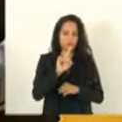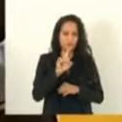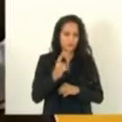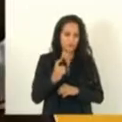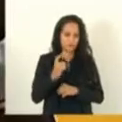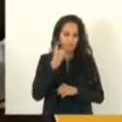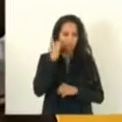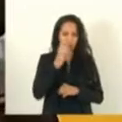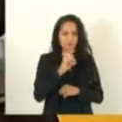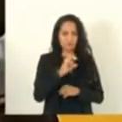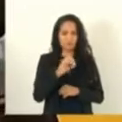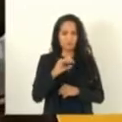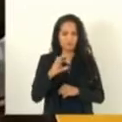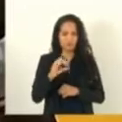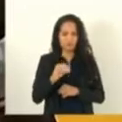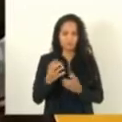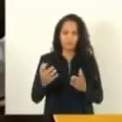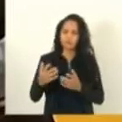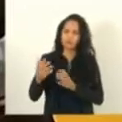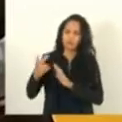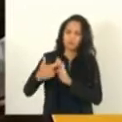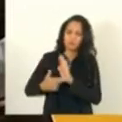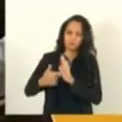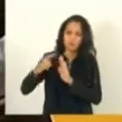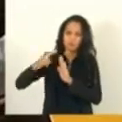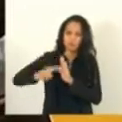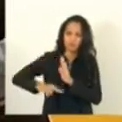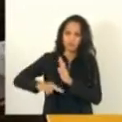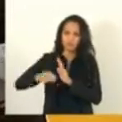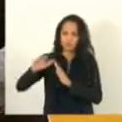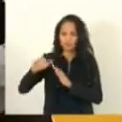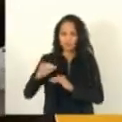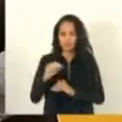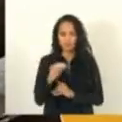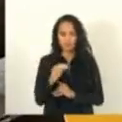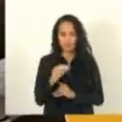Senhor presidente, eu vou passar a relatoria ao deputado Marco Garcia.